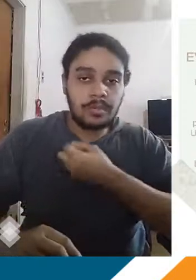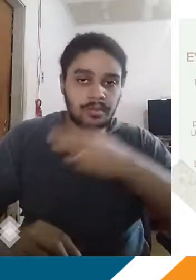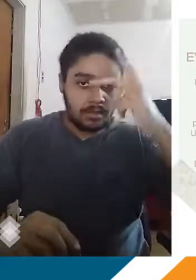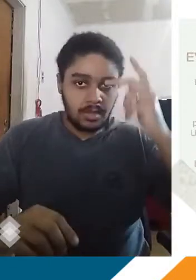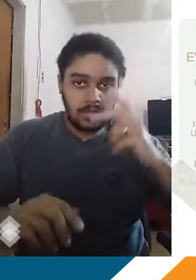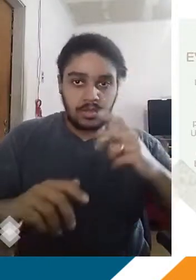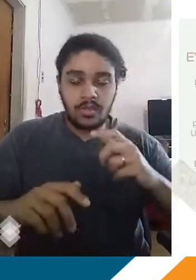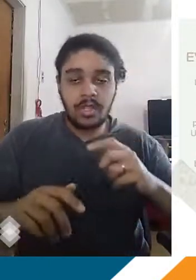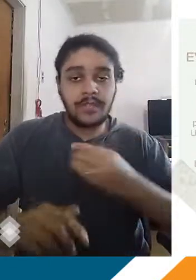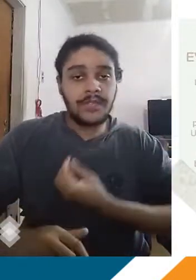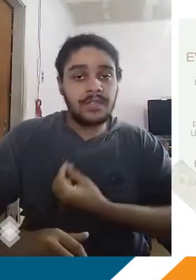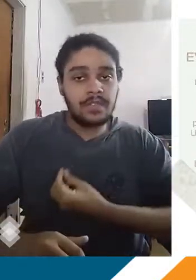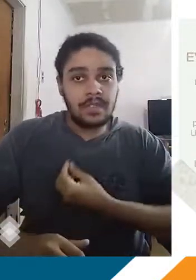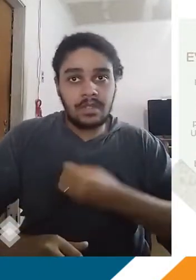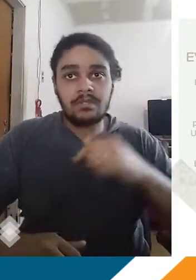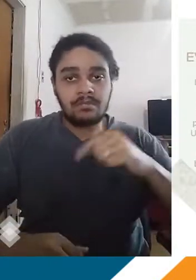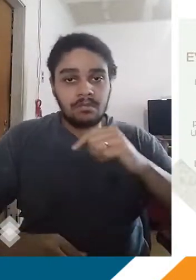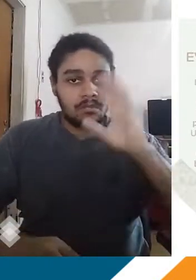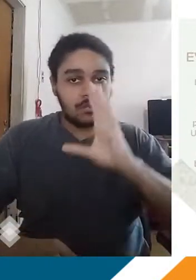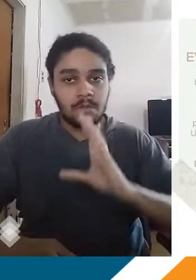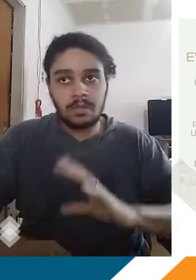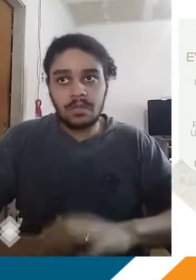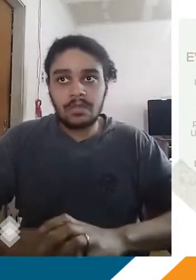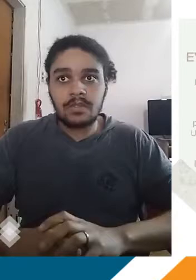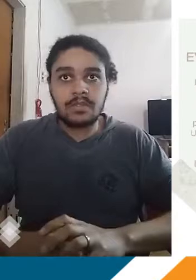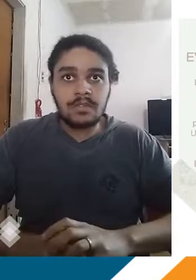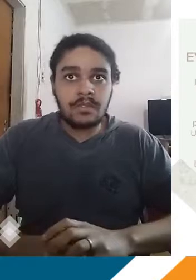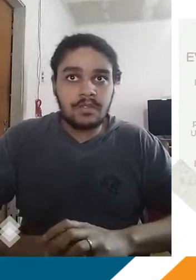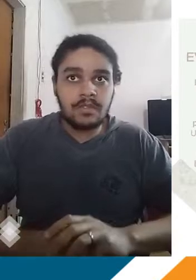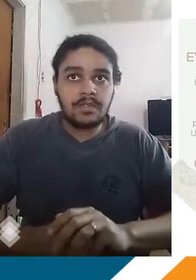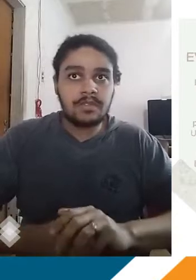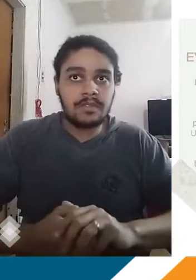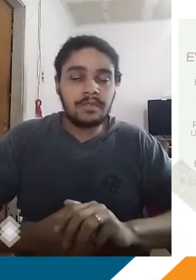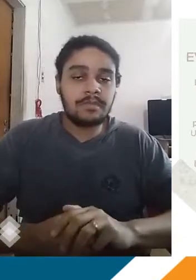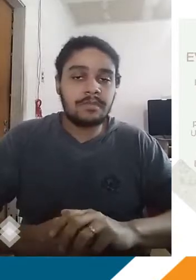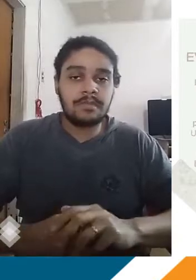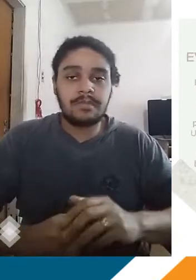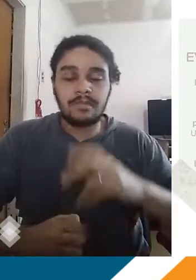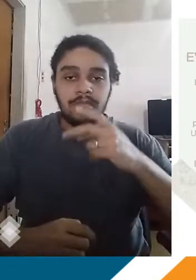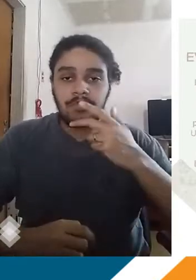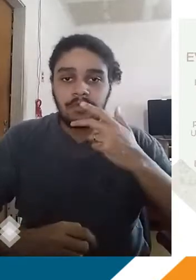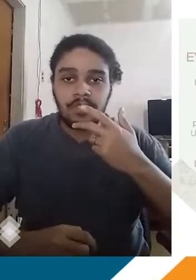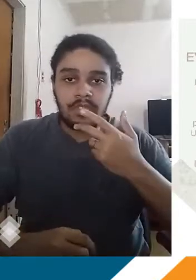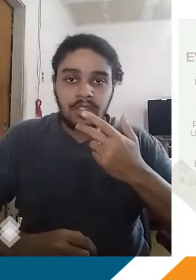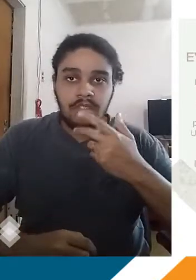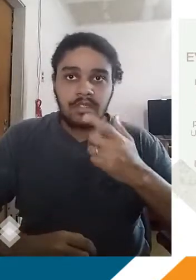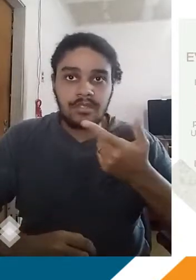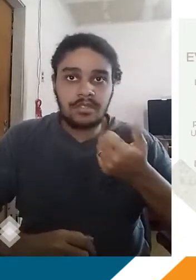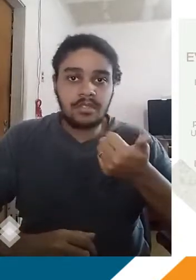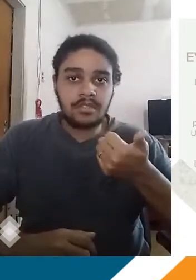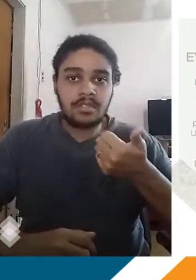169.799.170 habitantes. E a partir de 2019, por meio de projeções populacionais realizadas pelo Instituto Brasileiro de Geografia e